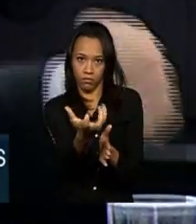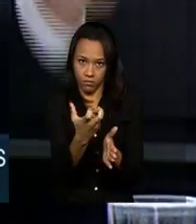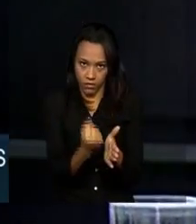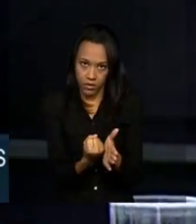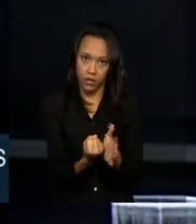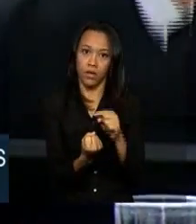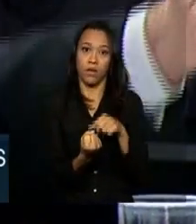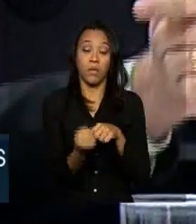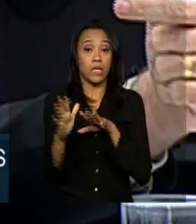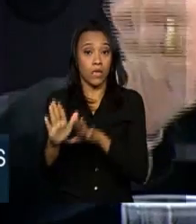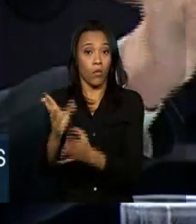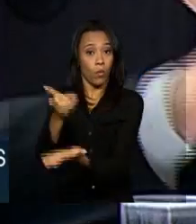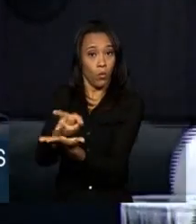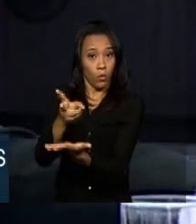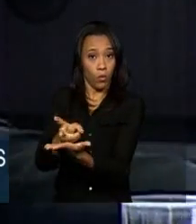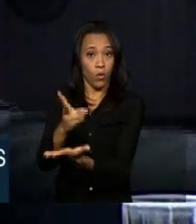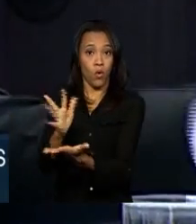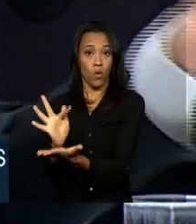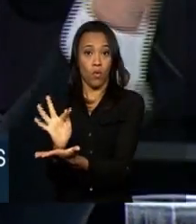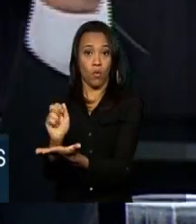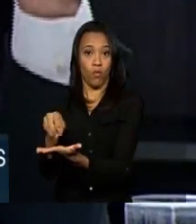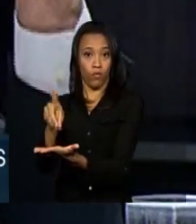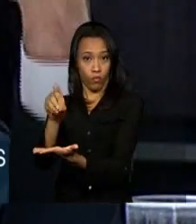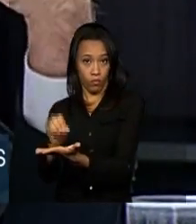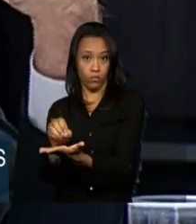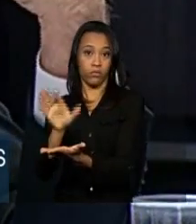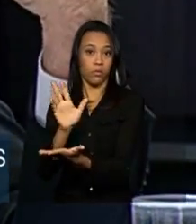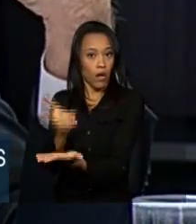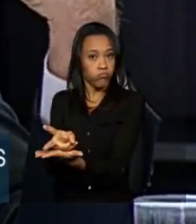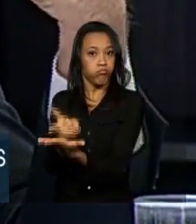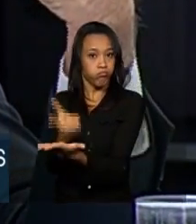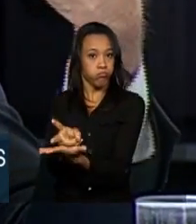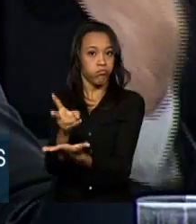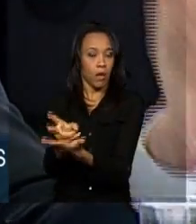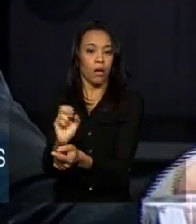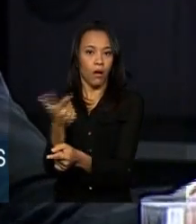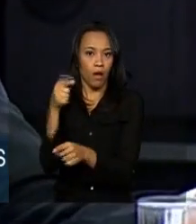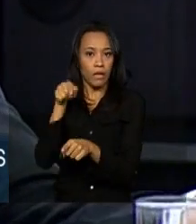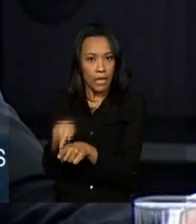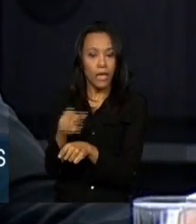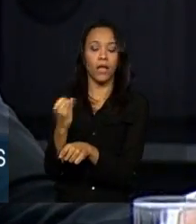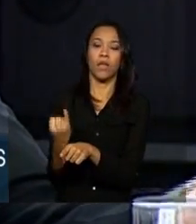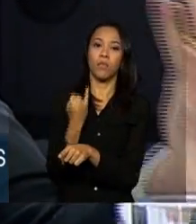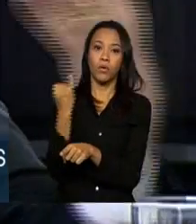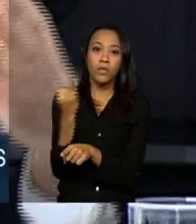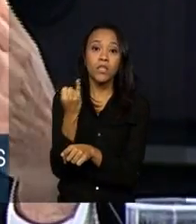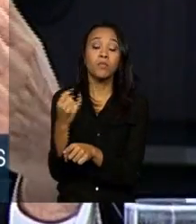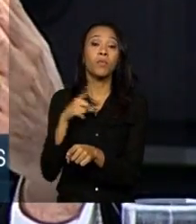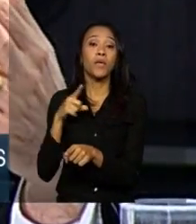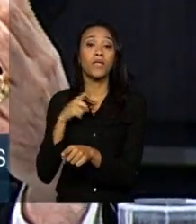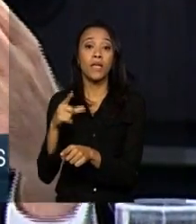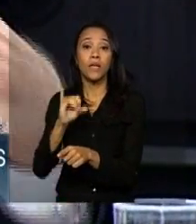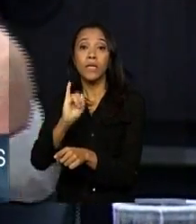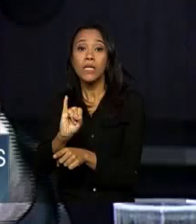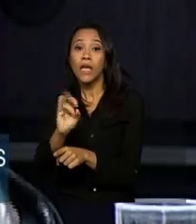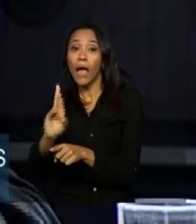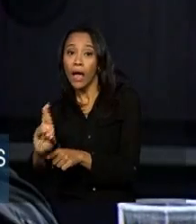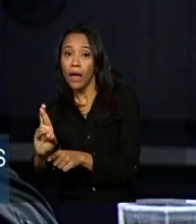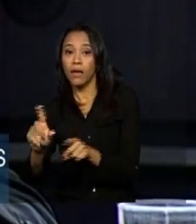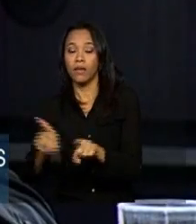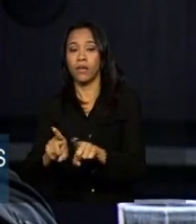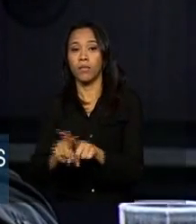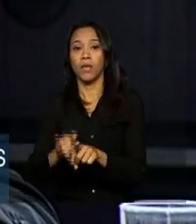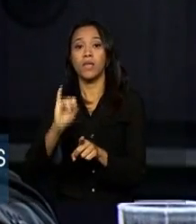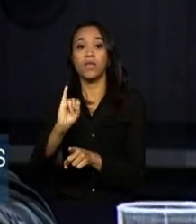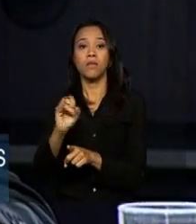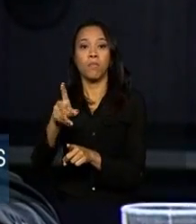se autossustentado obviamente que ele tem um um fator relevante que é a participação do ir e do IPI mas a O Retorno de